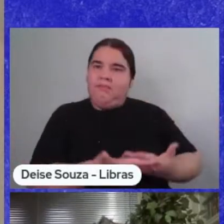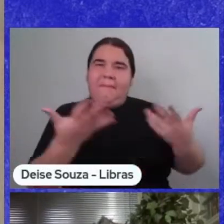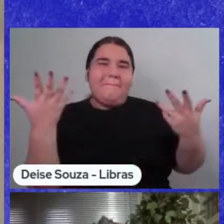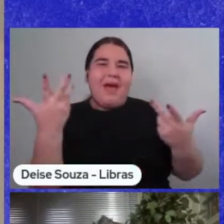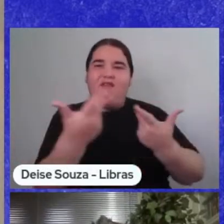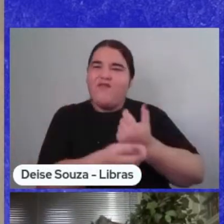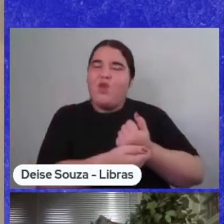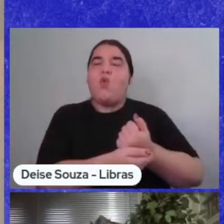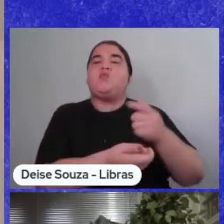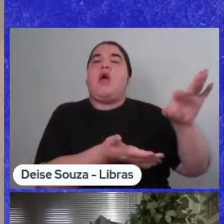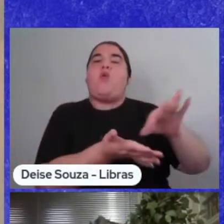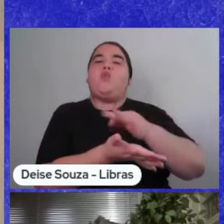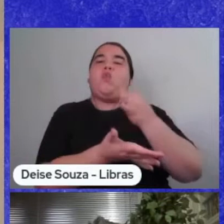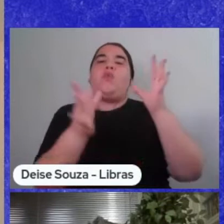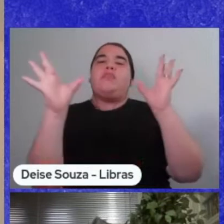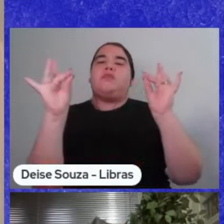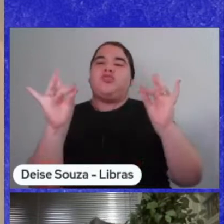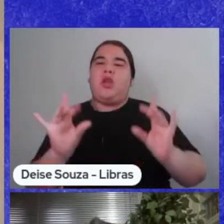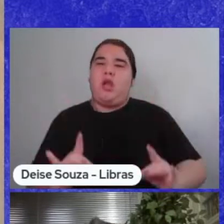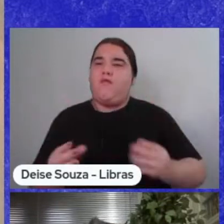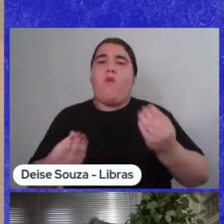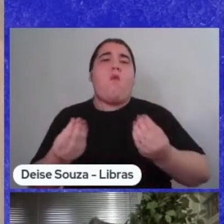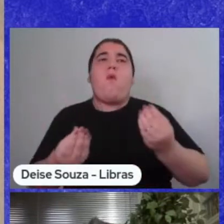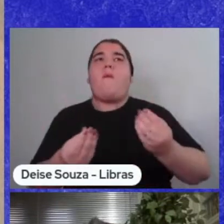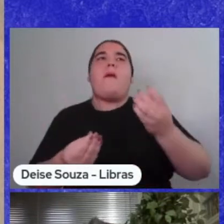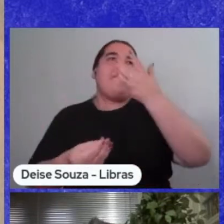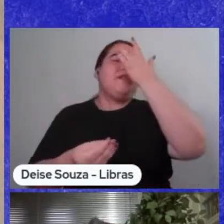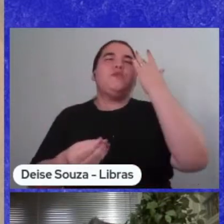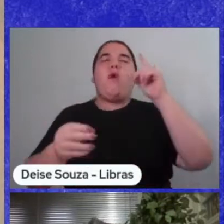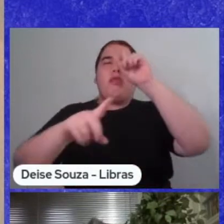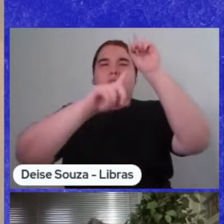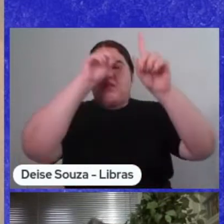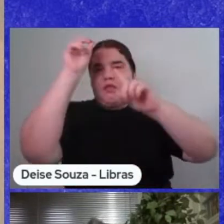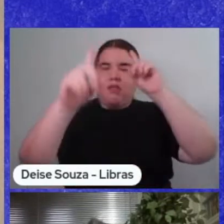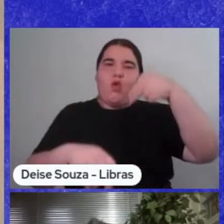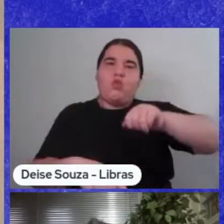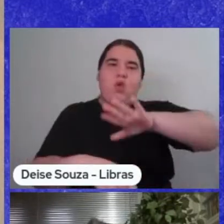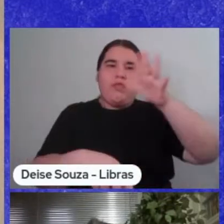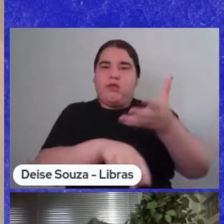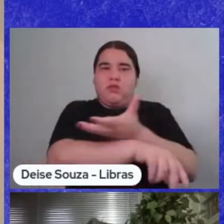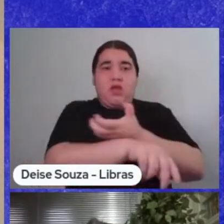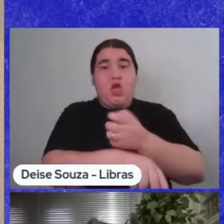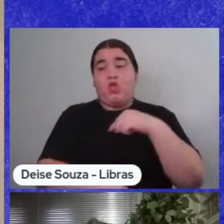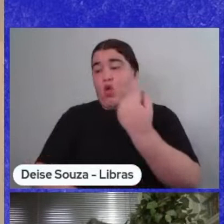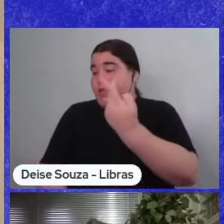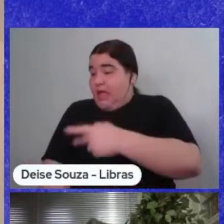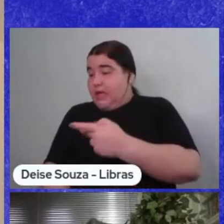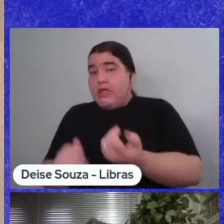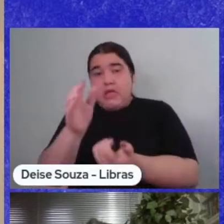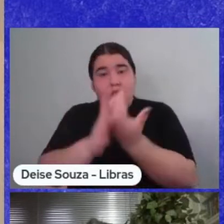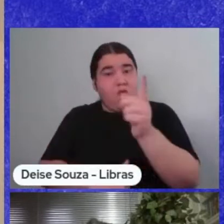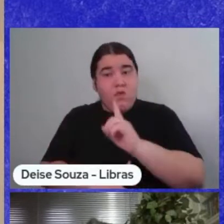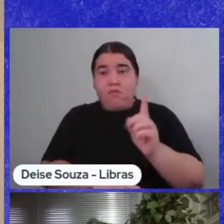descreve como o Nordeste foi inventado, e principalmente o sertão. E ele não foi inventado por nós daqui. Ele foi inventado